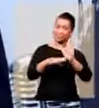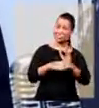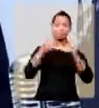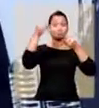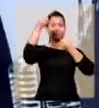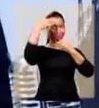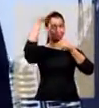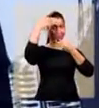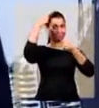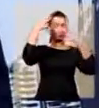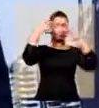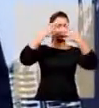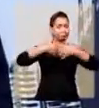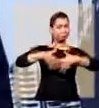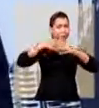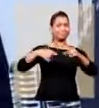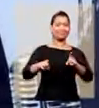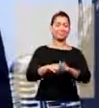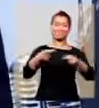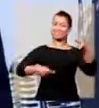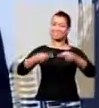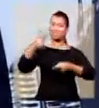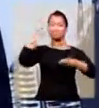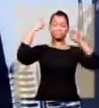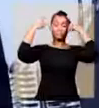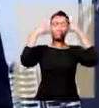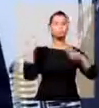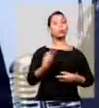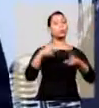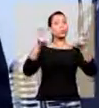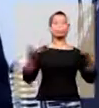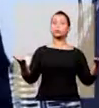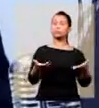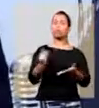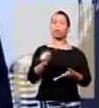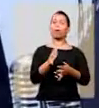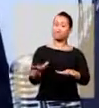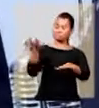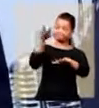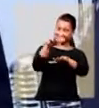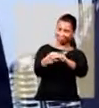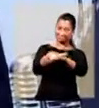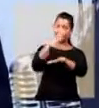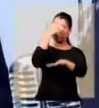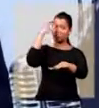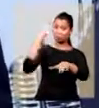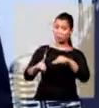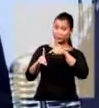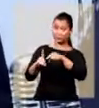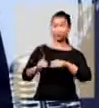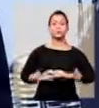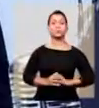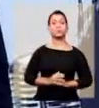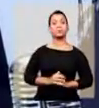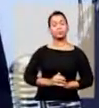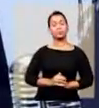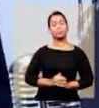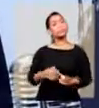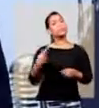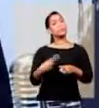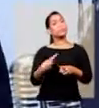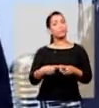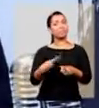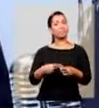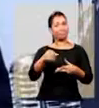assunto de hoje é a inclusão da pessoa com deficiência. Por quê? Tivemos aí a recente prova de redação do Enem, né?